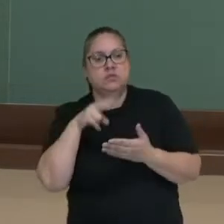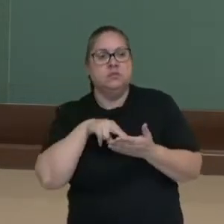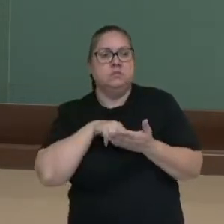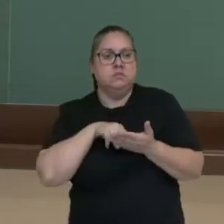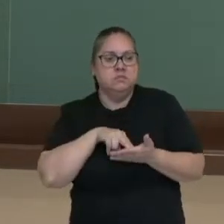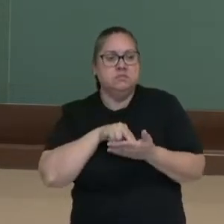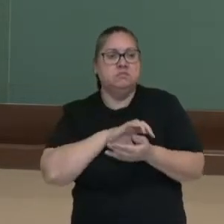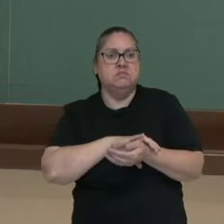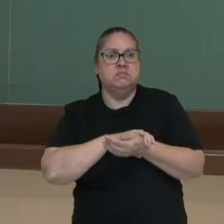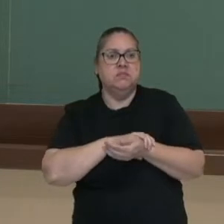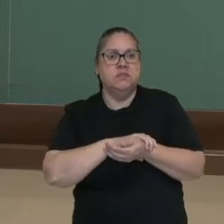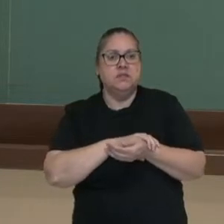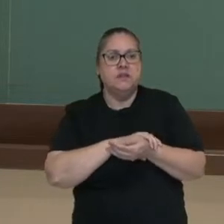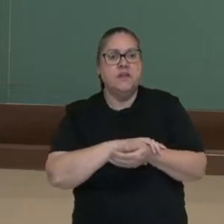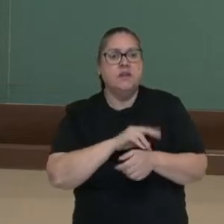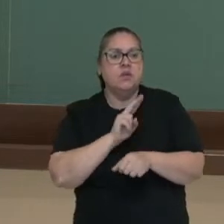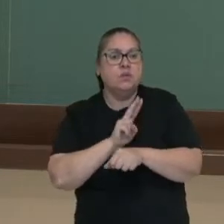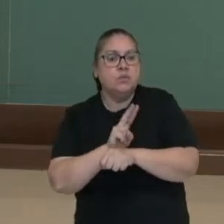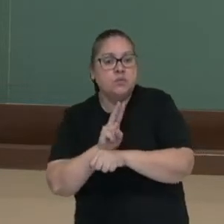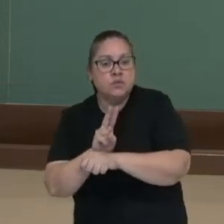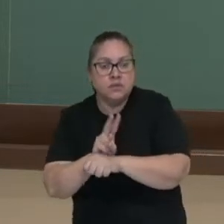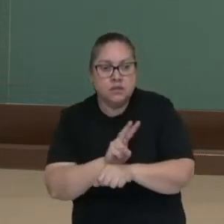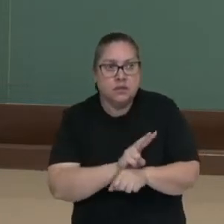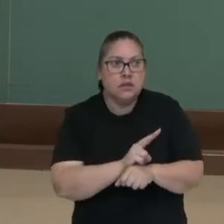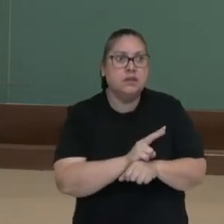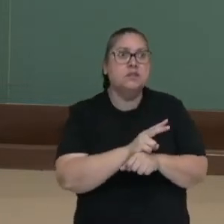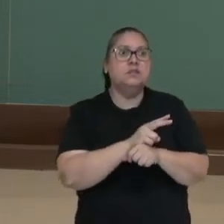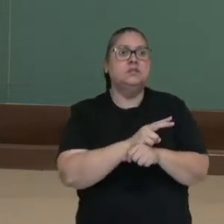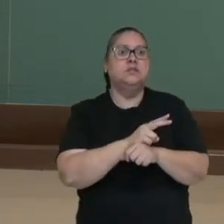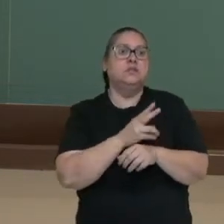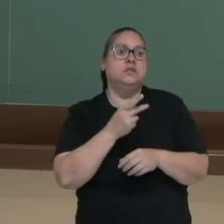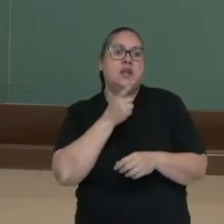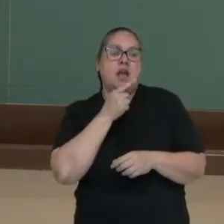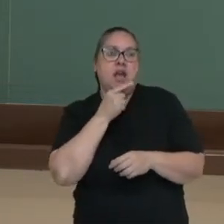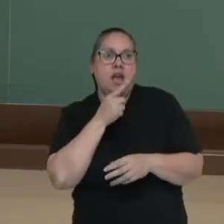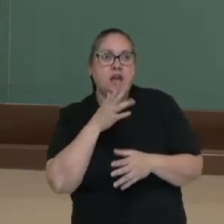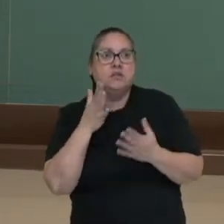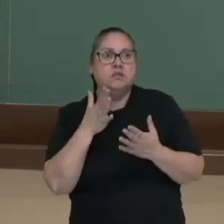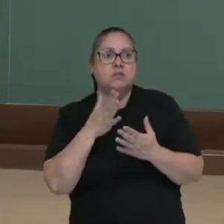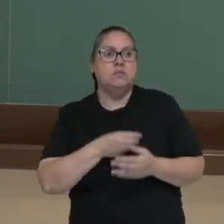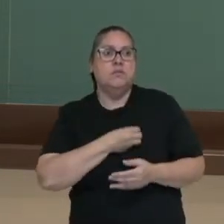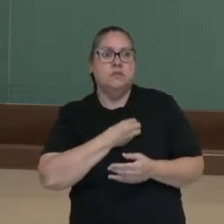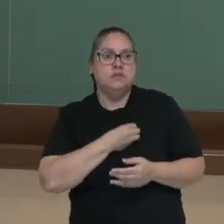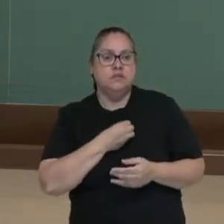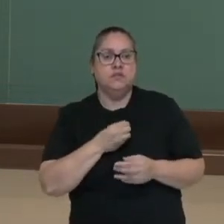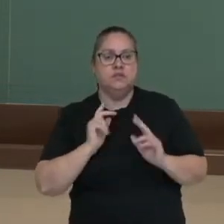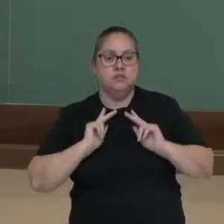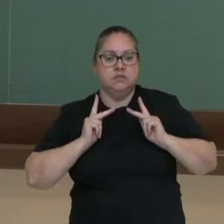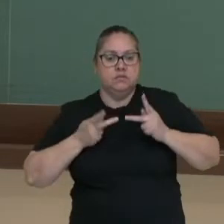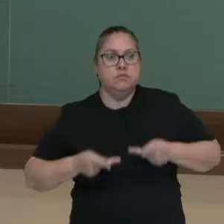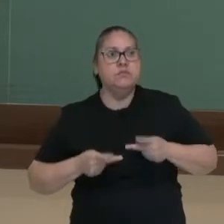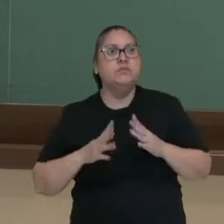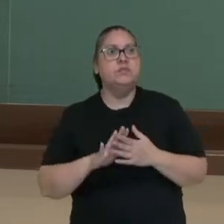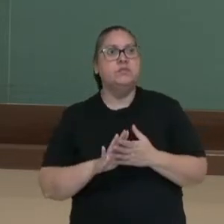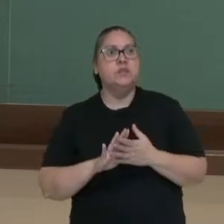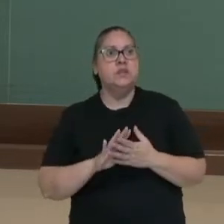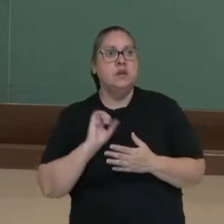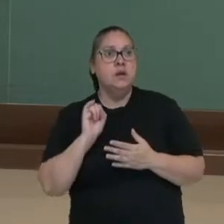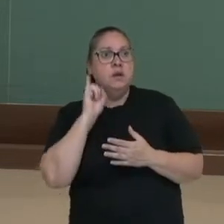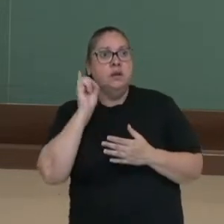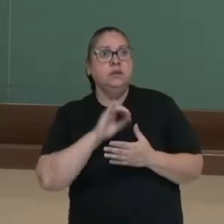sustentabilidade, na preservação desses recursos importantíssimos para a vida humana. Então, fatores ali relevantes,